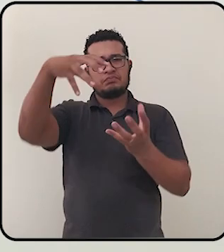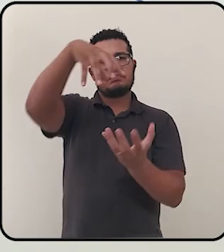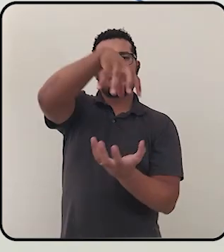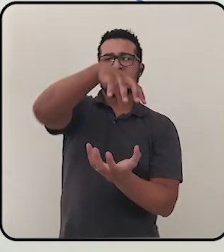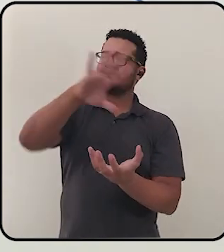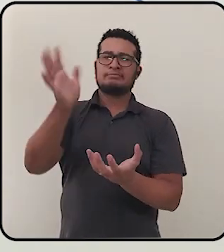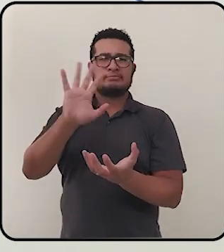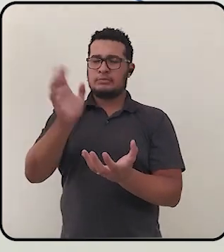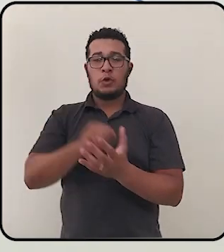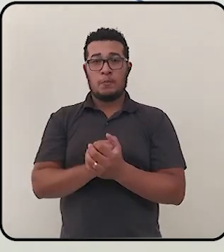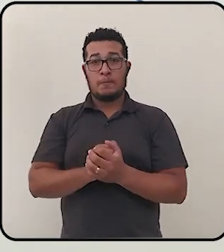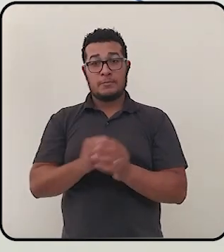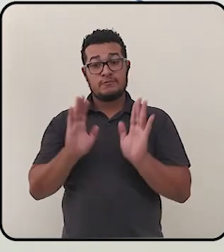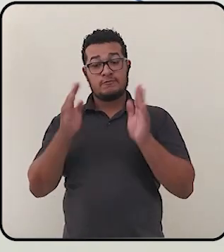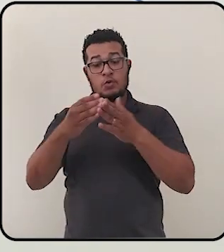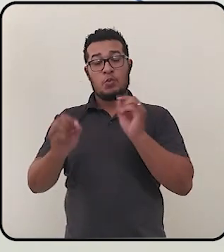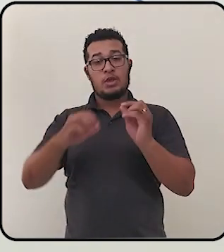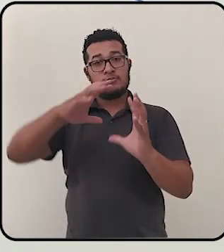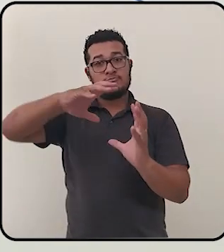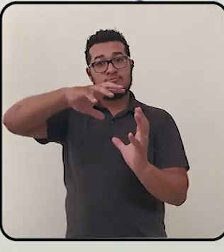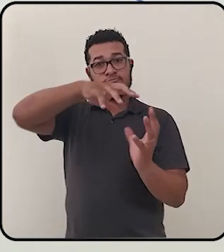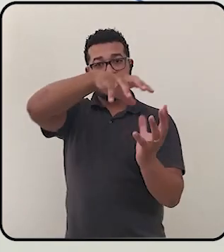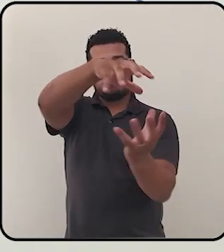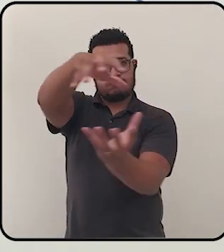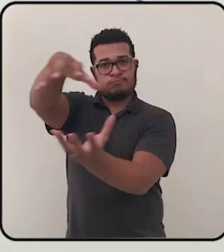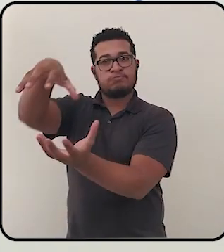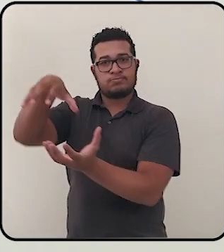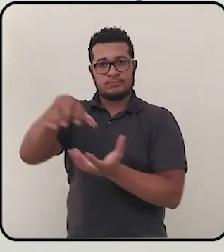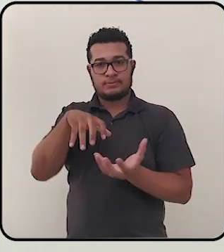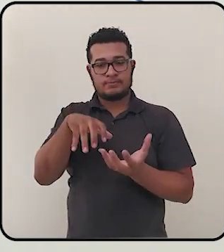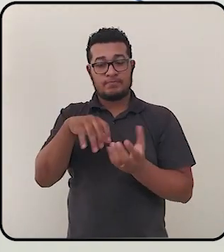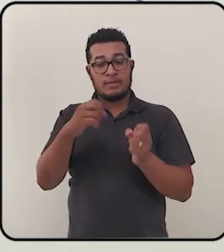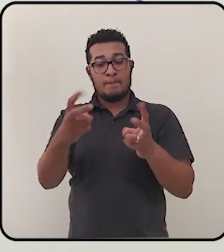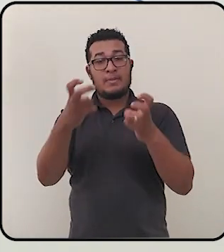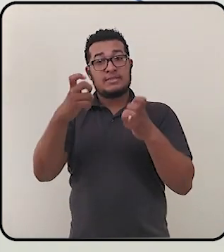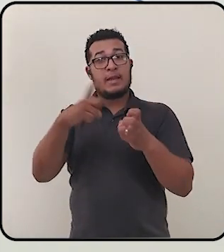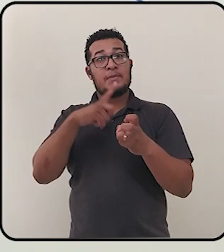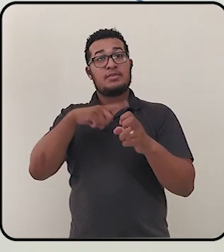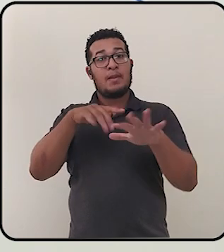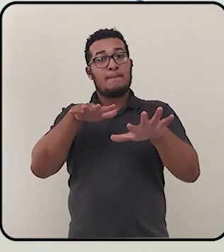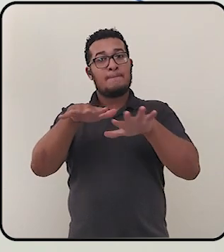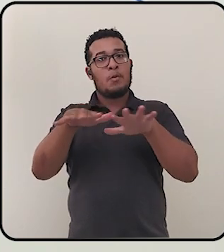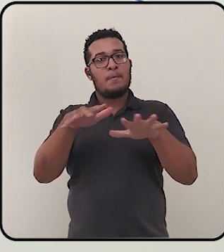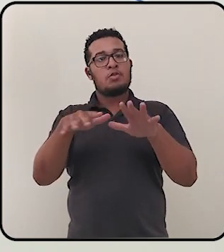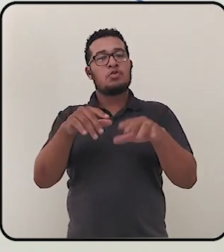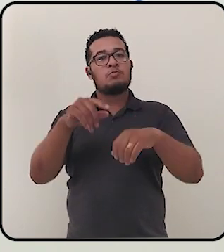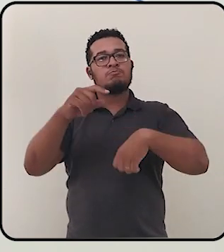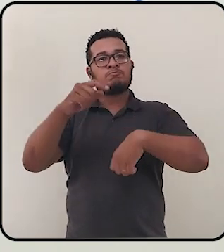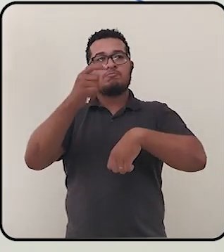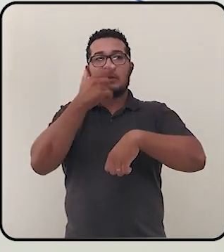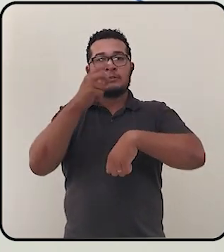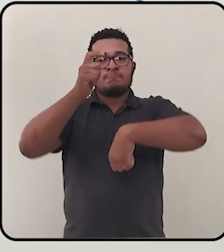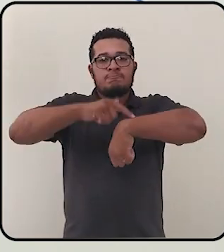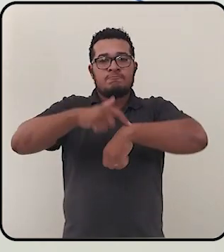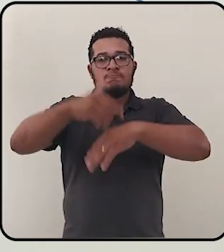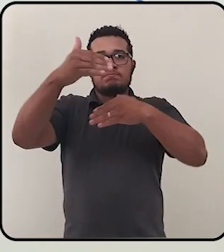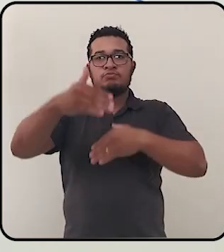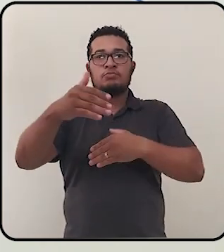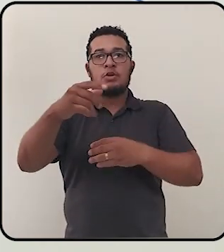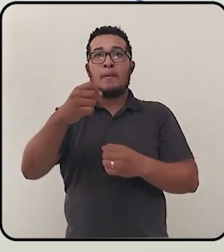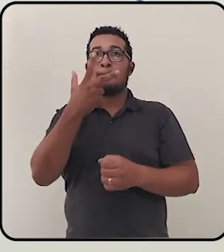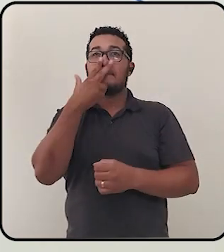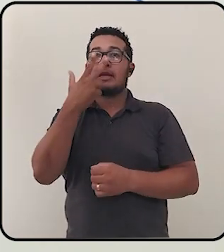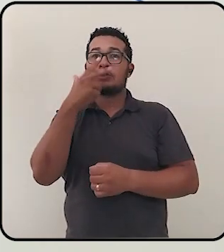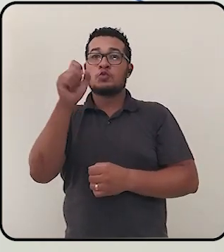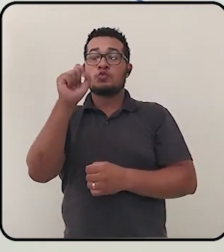tá ok? E podemos observar que em 2 momentos o Sol bate com maior incidência em um